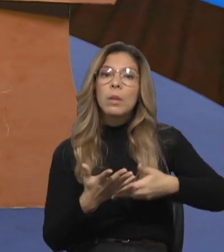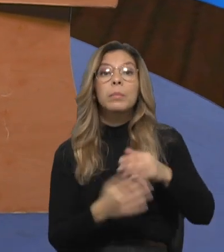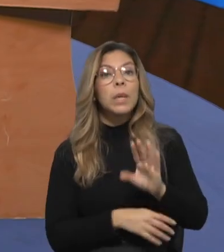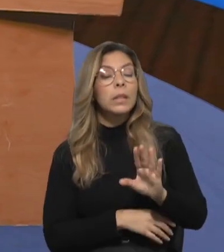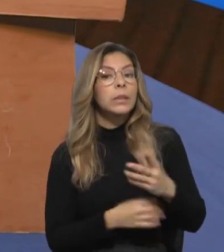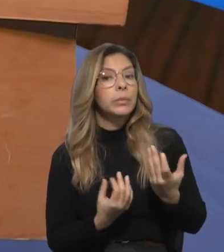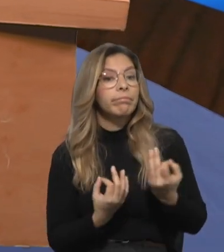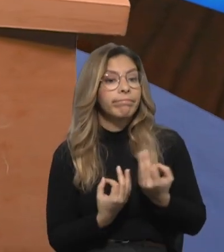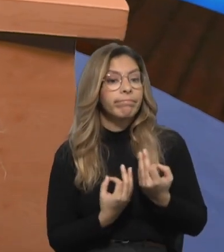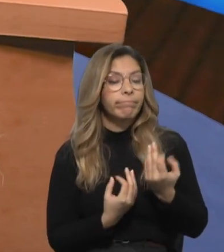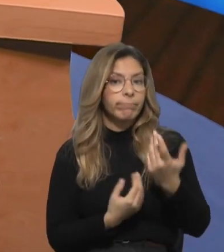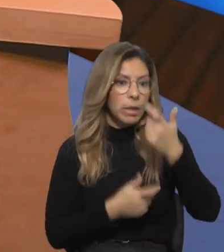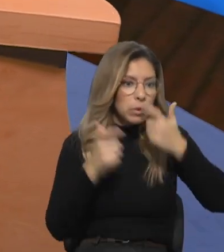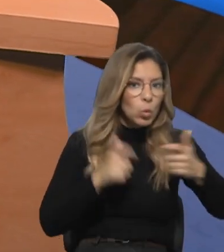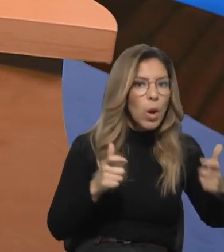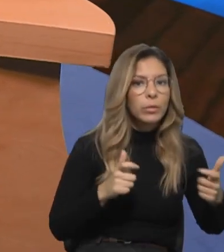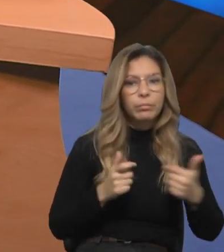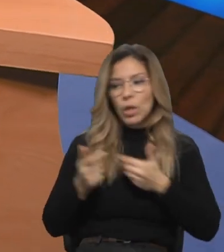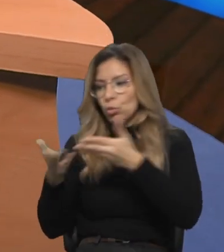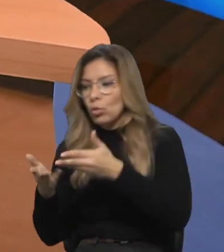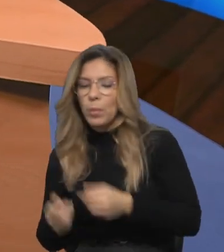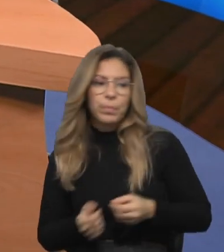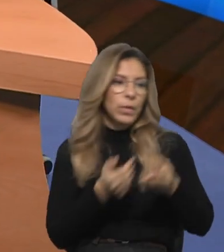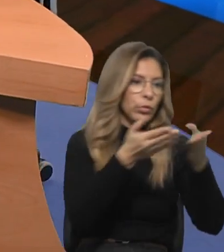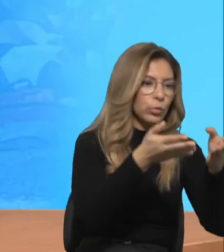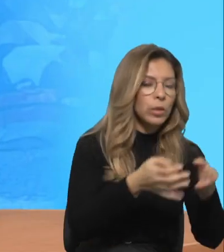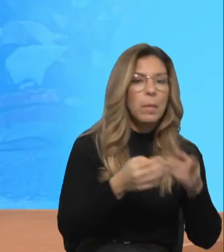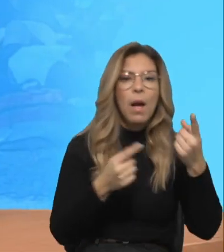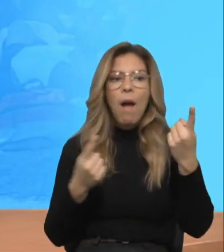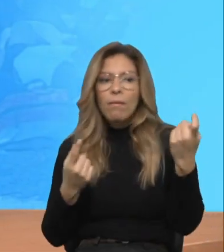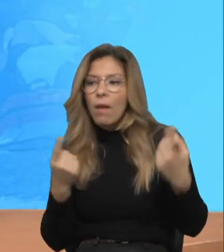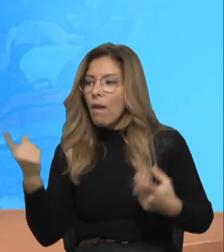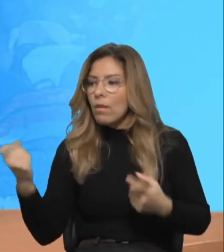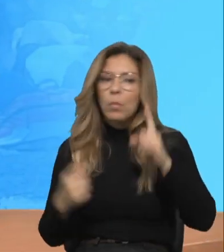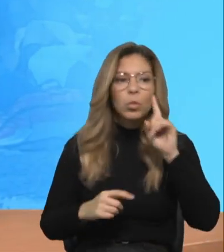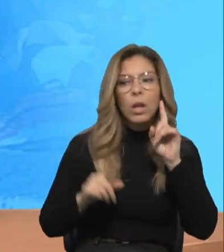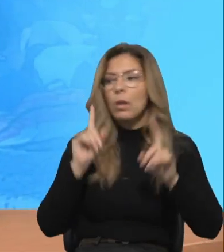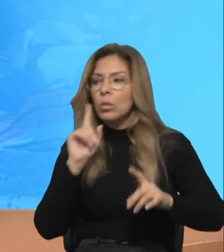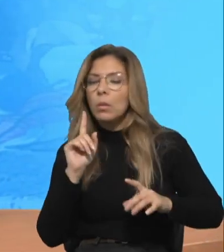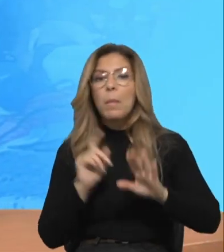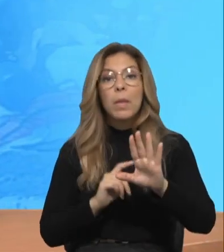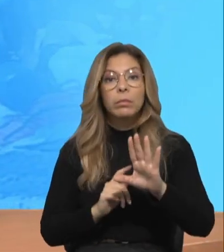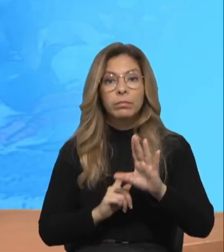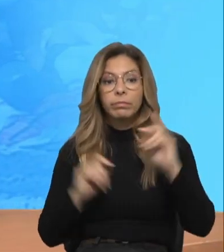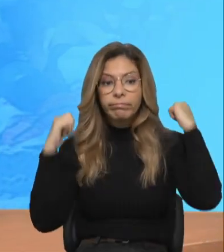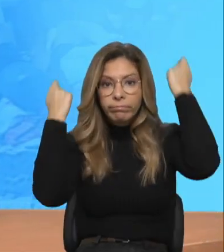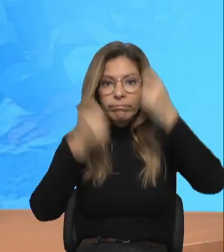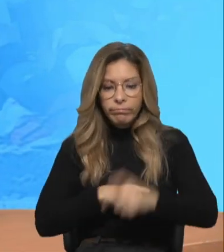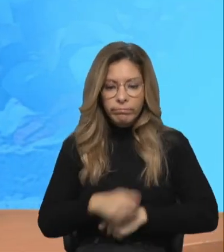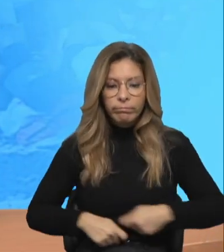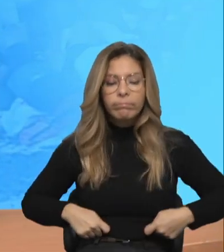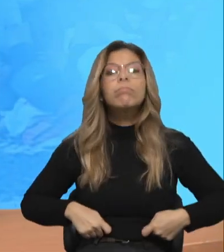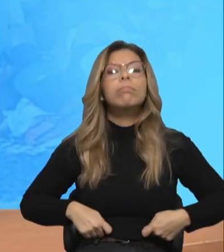vista humanitário, assistencialista, o que era muito importante e necessário. Mas estes frades reconheceram